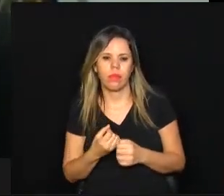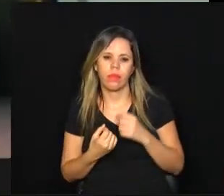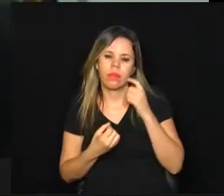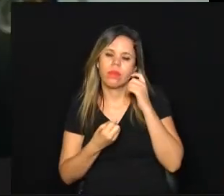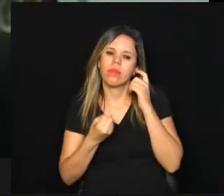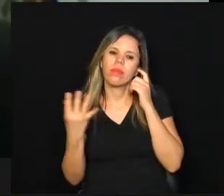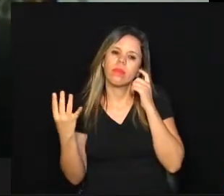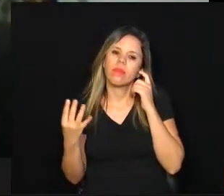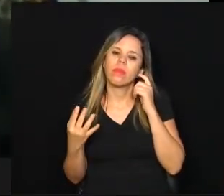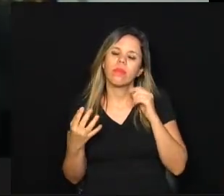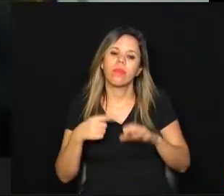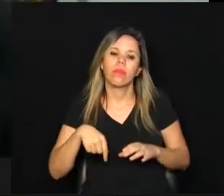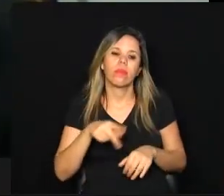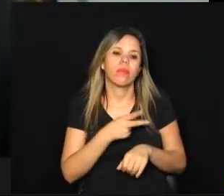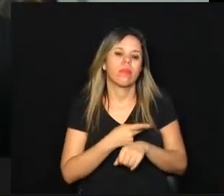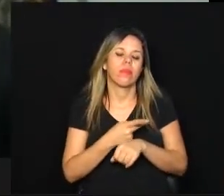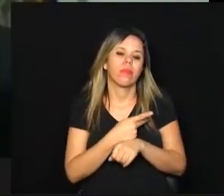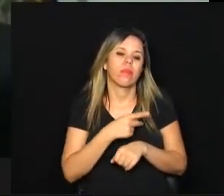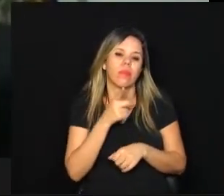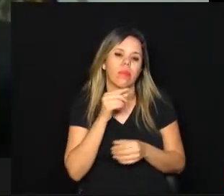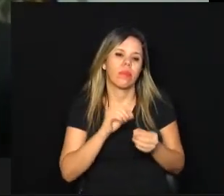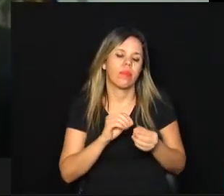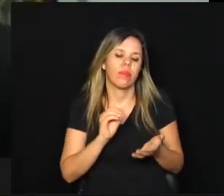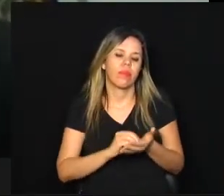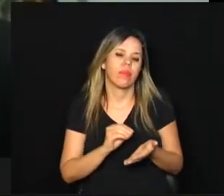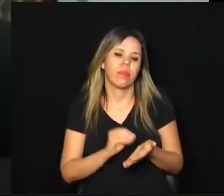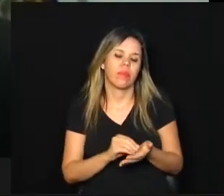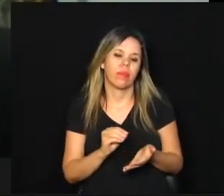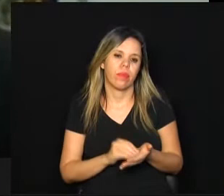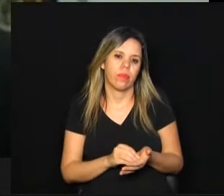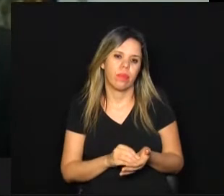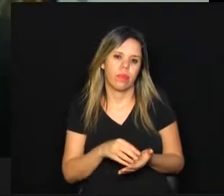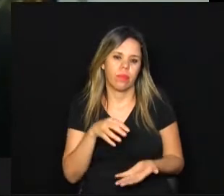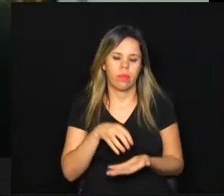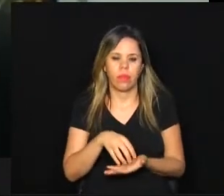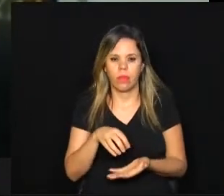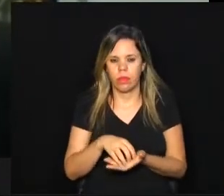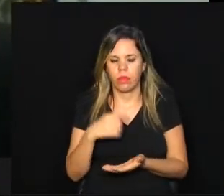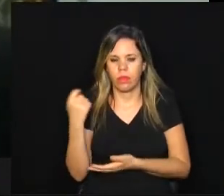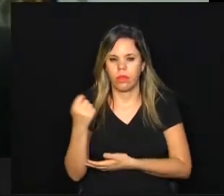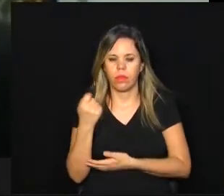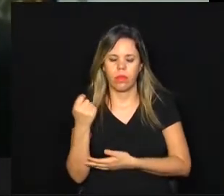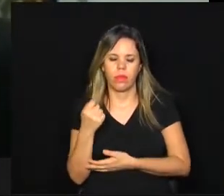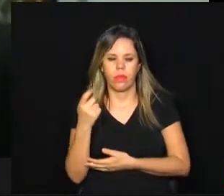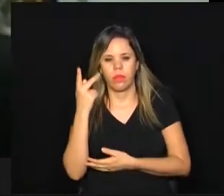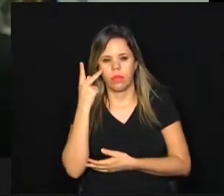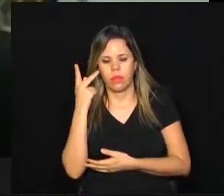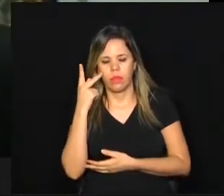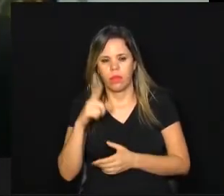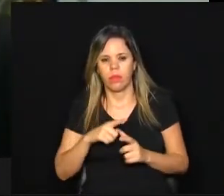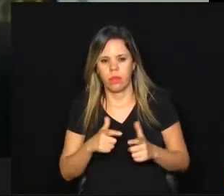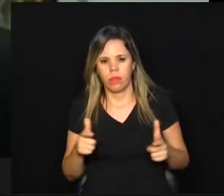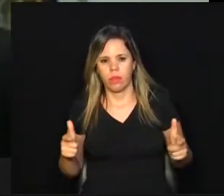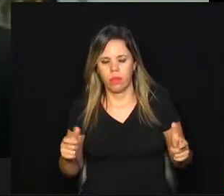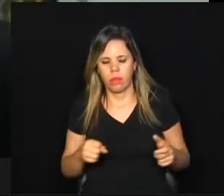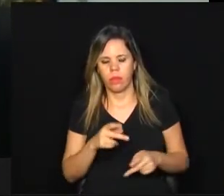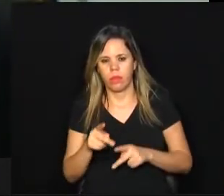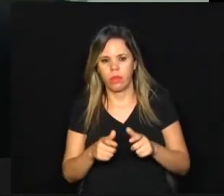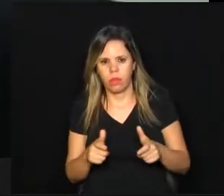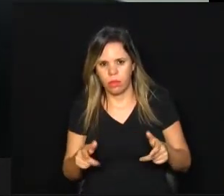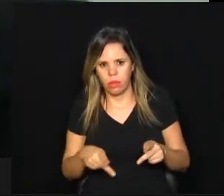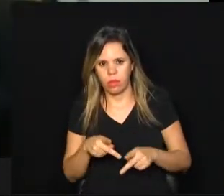metros cúbicos forem, vai fazer falta, porque a região sudeste, infelizmente, tem um adensamento populacional muito